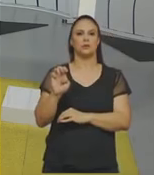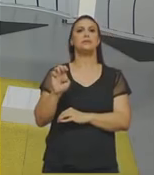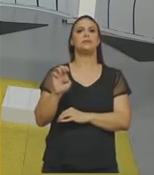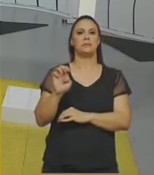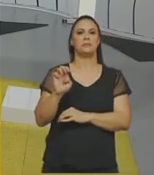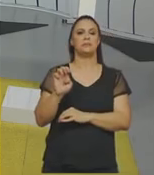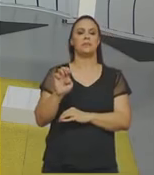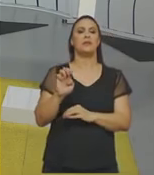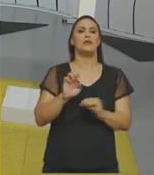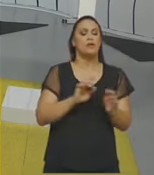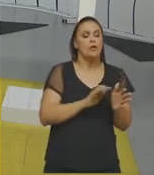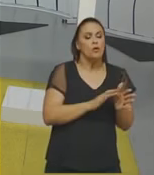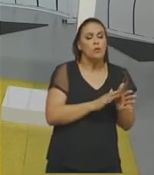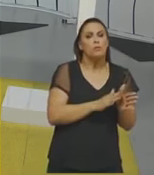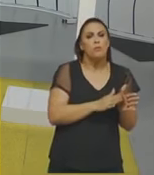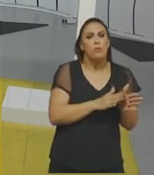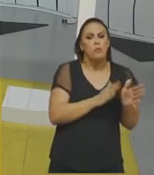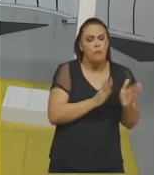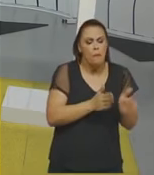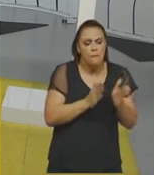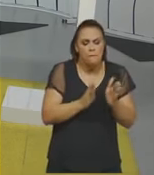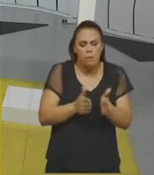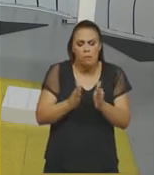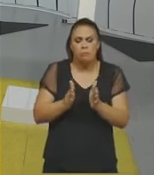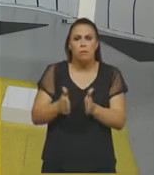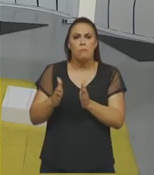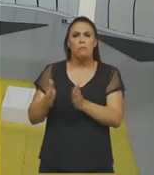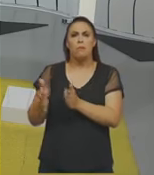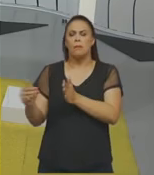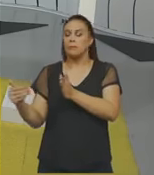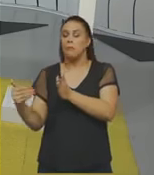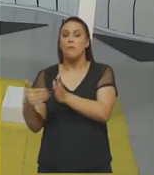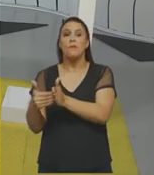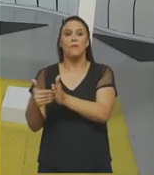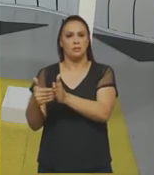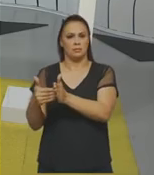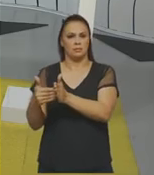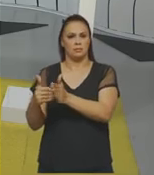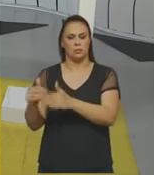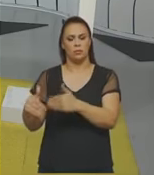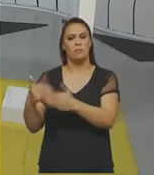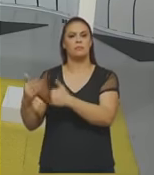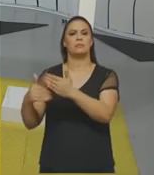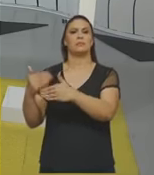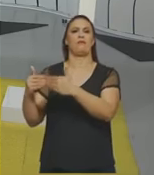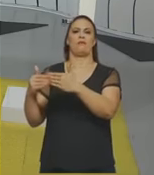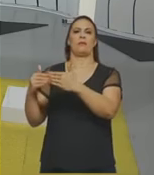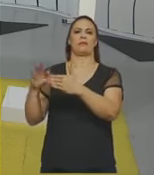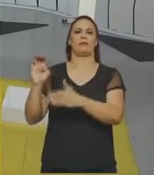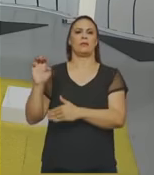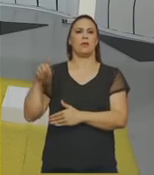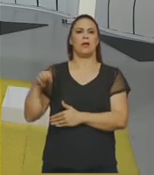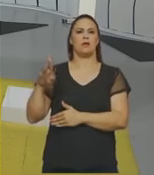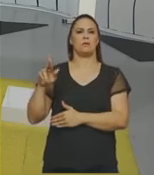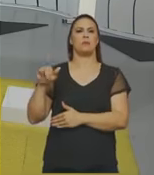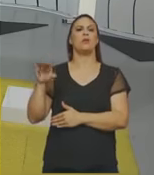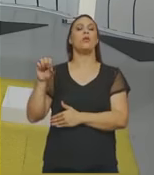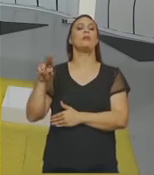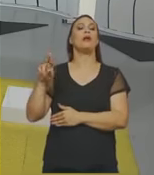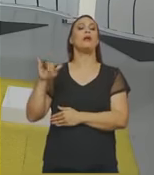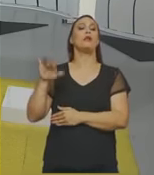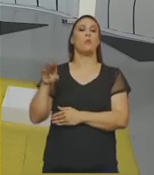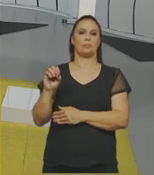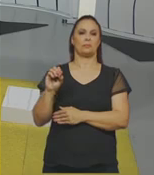desenvolvimento embrionário. Então, a embriologia ela vai estudar desde a fecundação, fundiu então os núcleos,